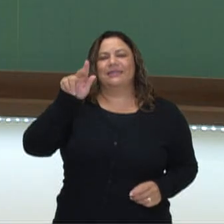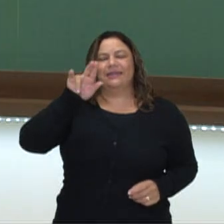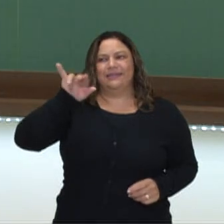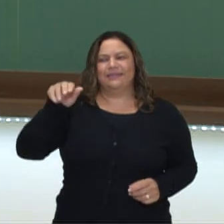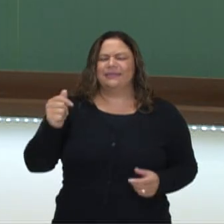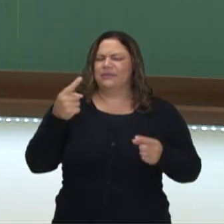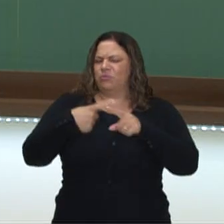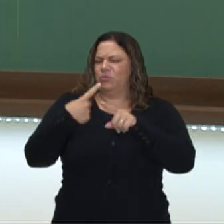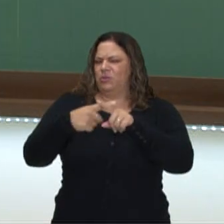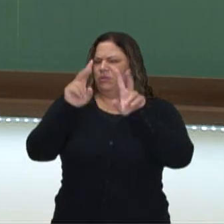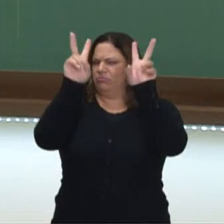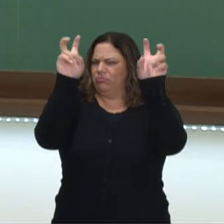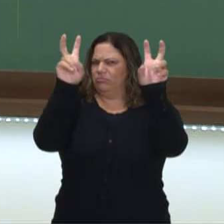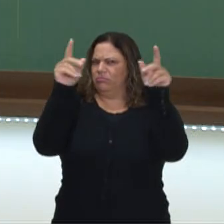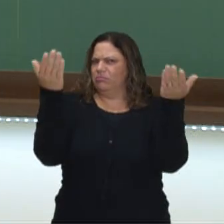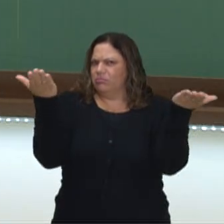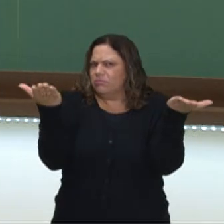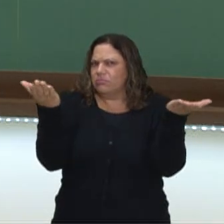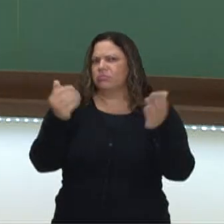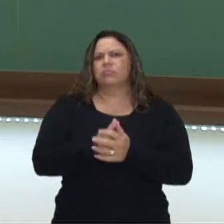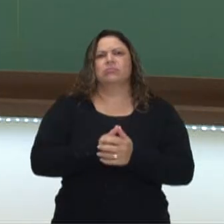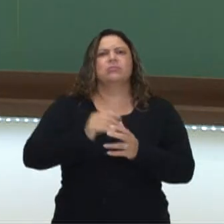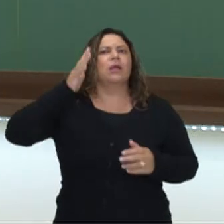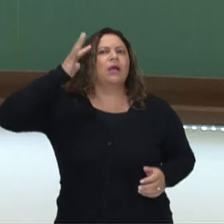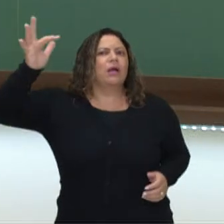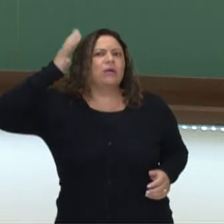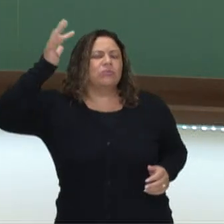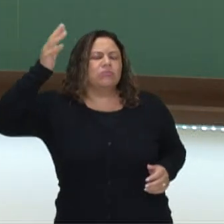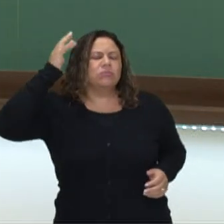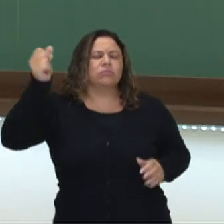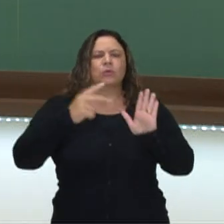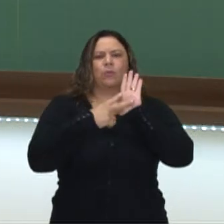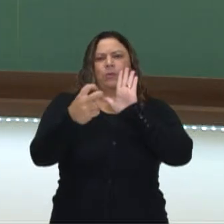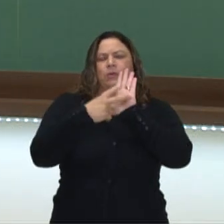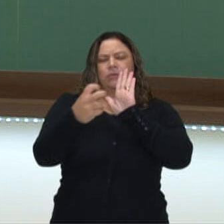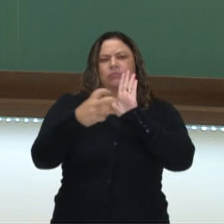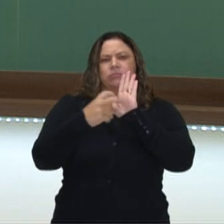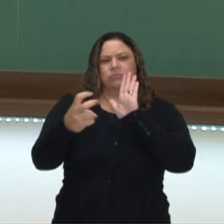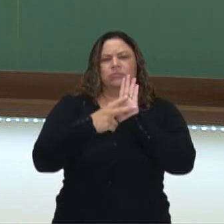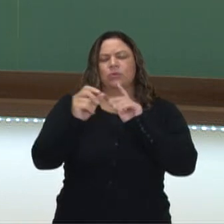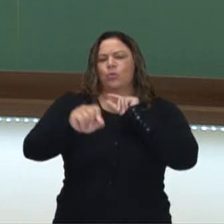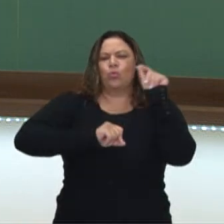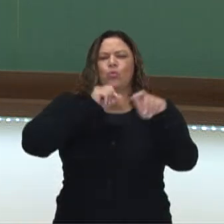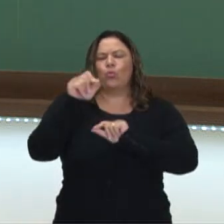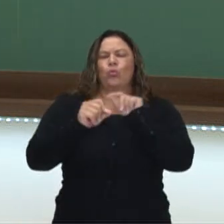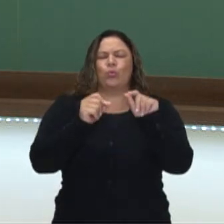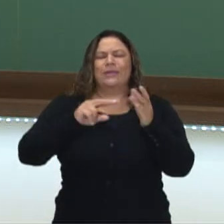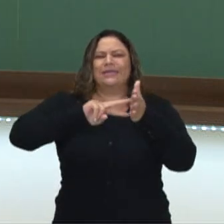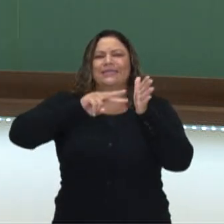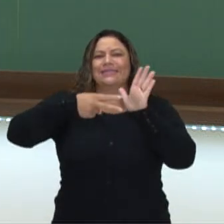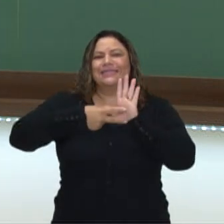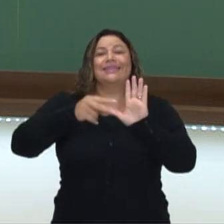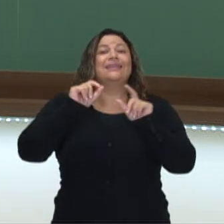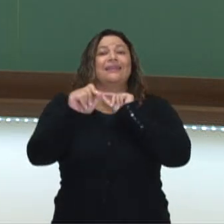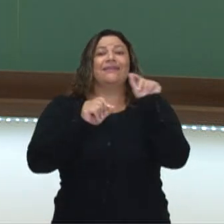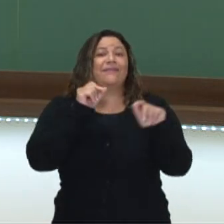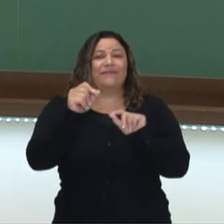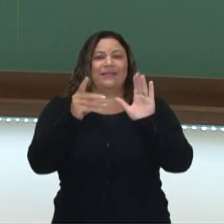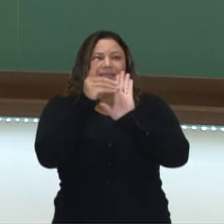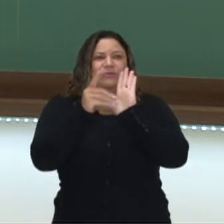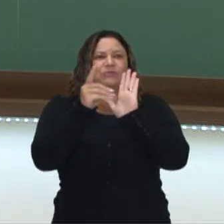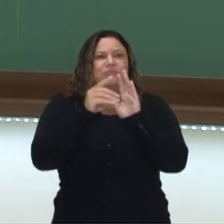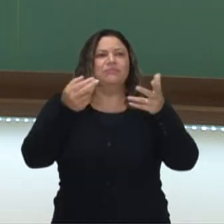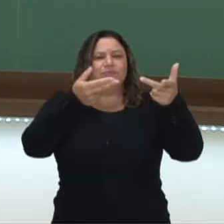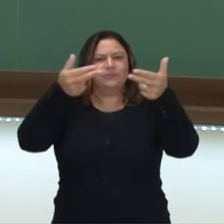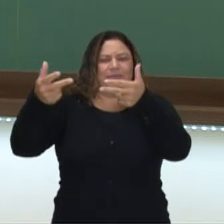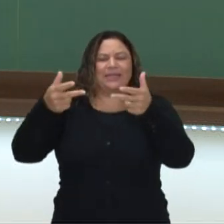a seguinte reflexão lexical, uma reflexão vocabular, né? O que significa extravagância? E do ponto de vista